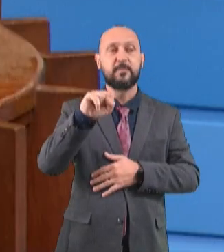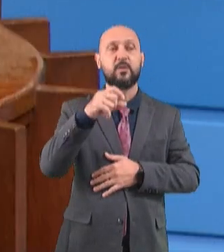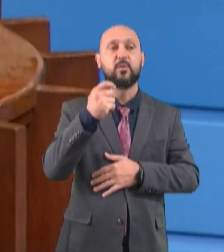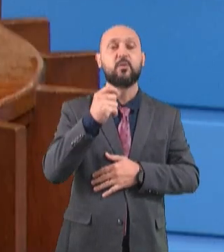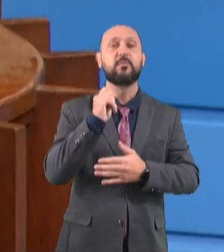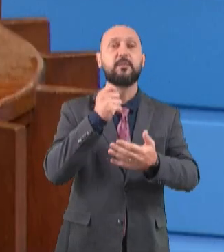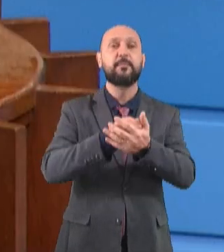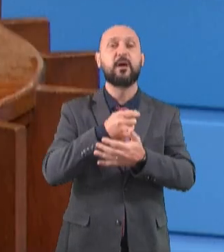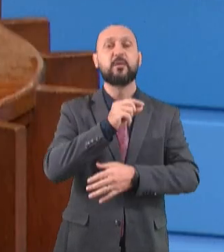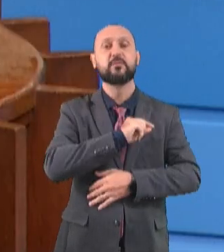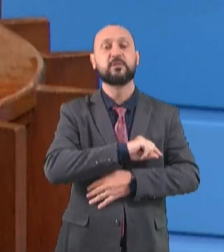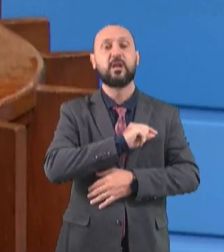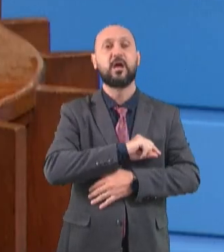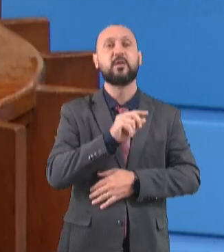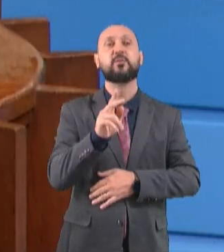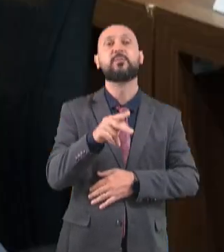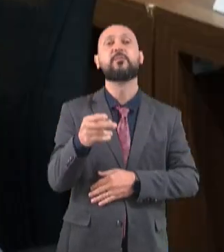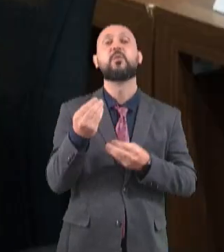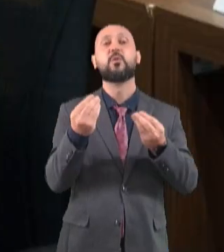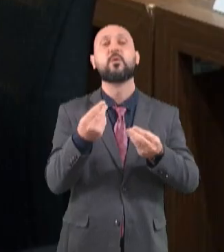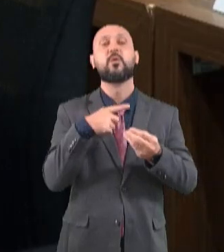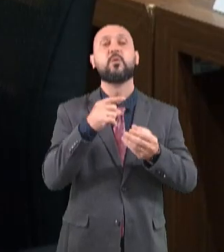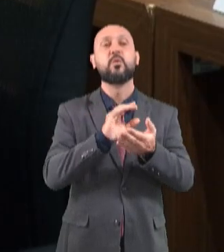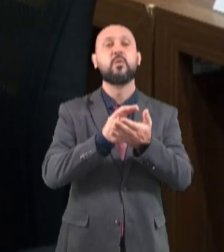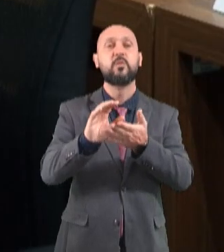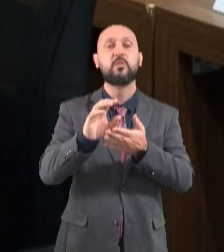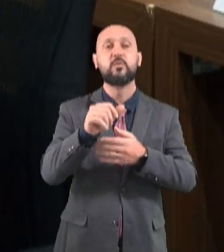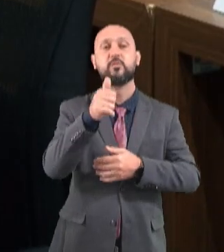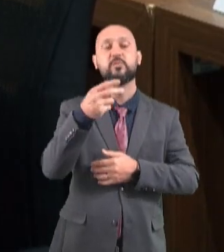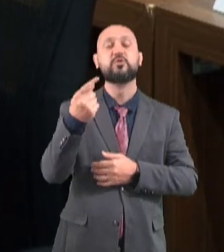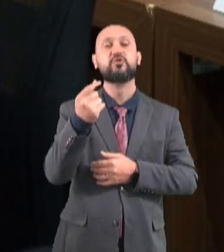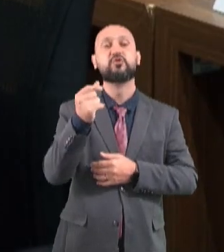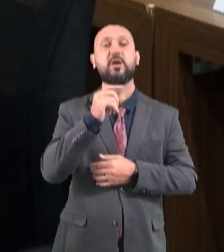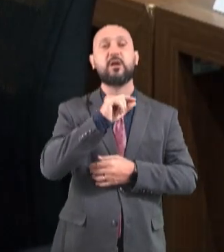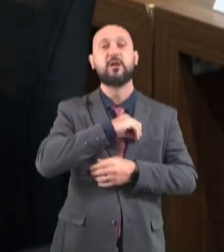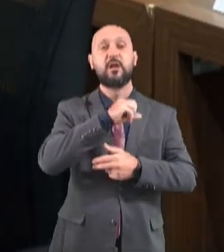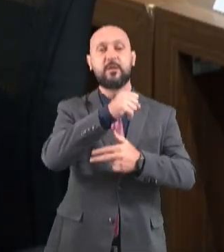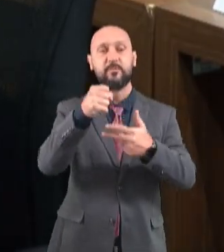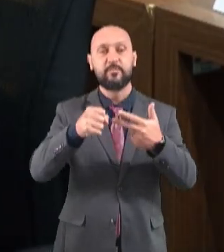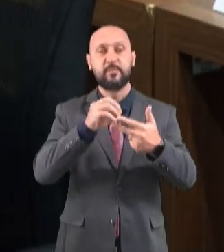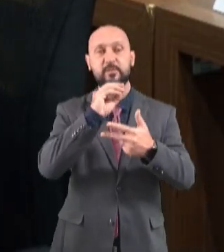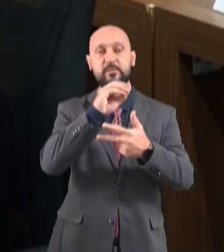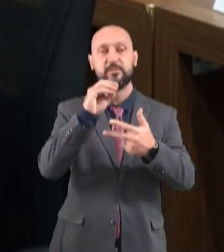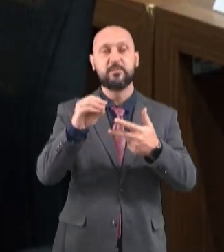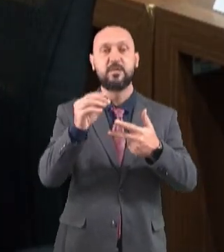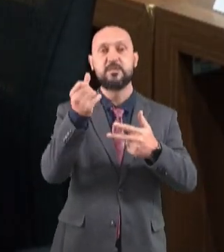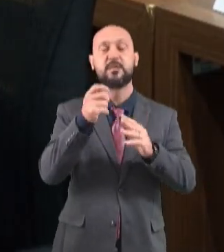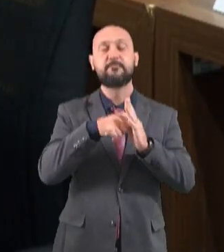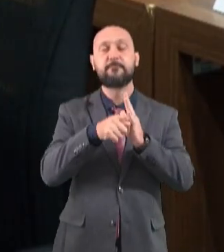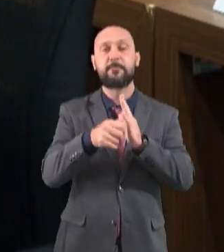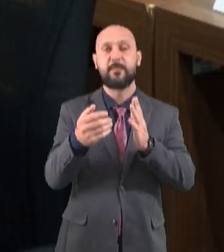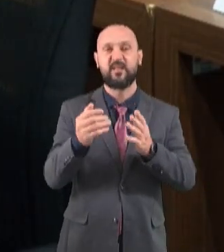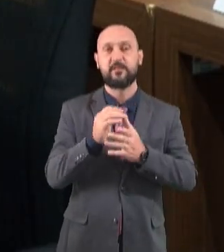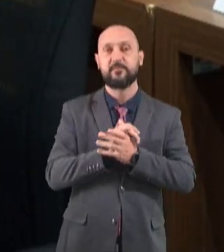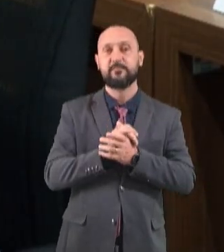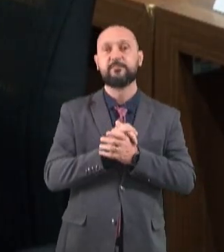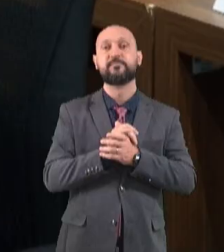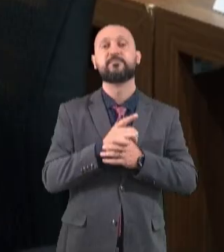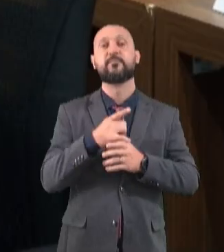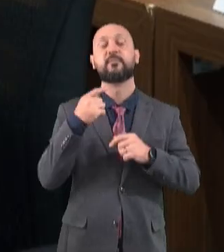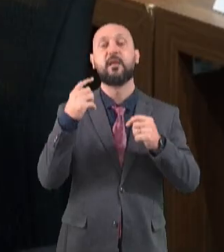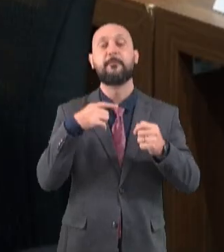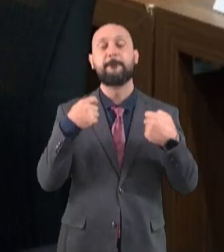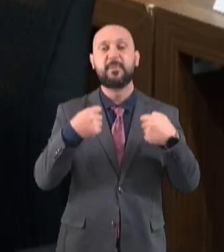paga salário do professor? Como que manda o duodécimo para os poderes, sem receber o dinheiro de 6 meses? A pessoa tem